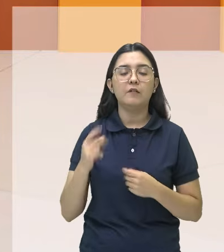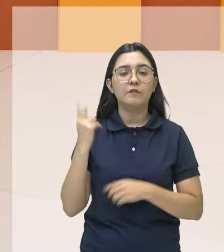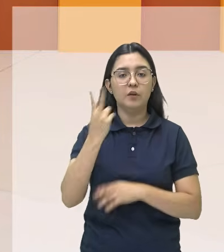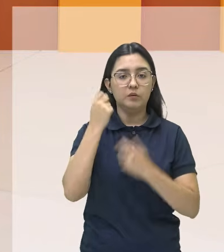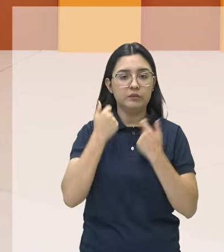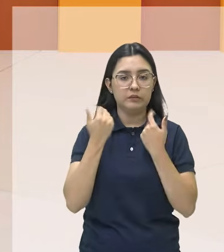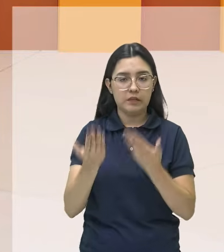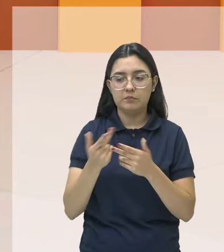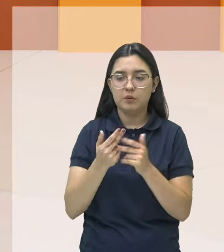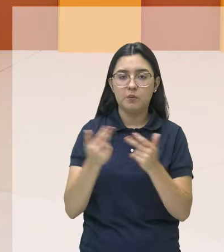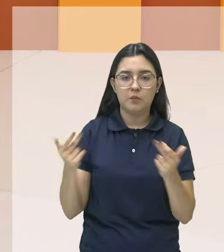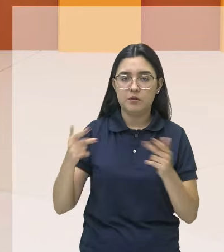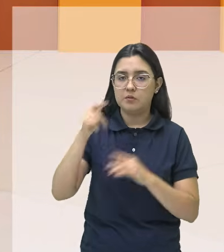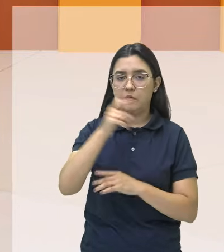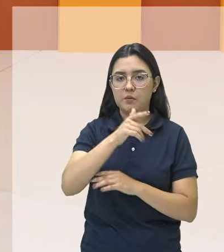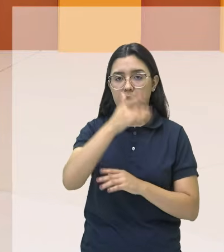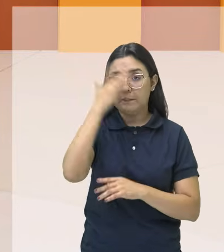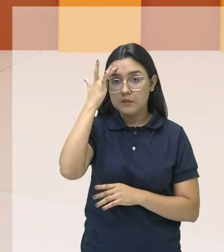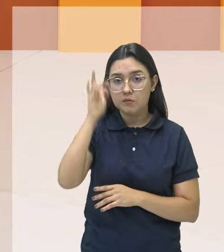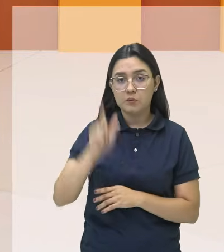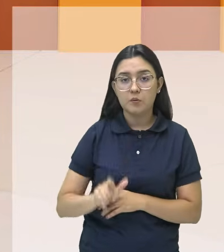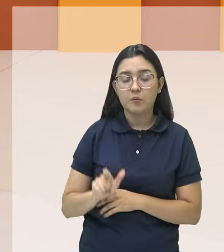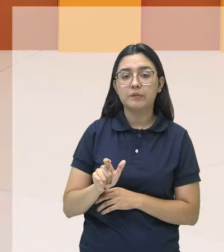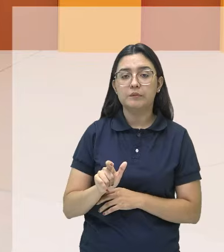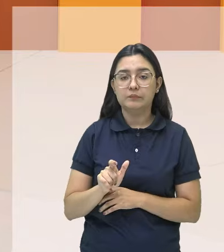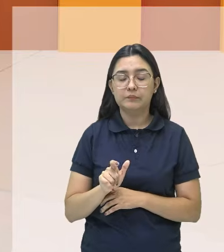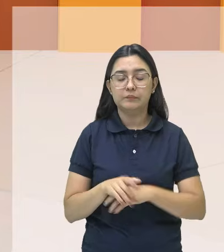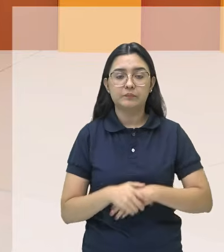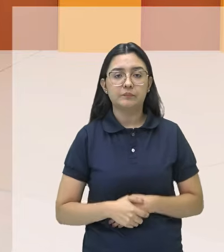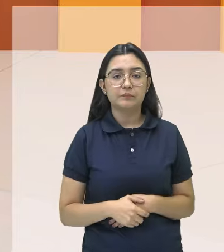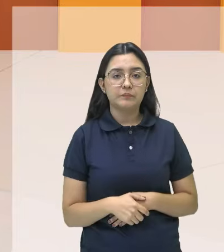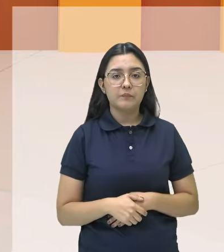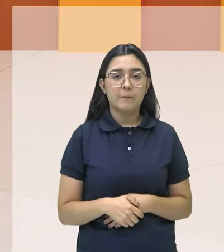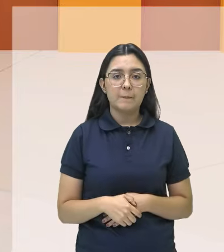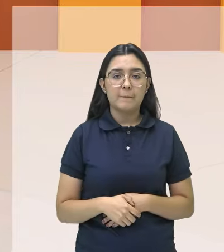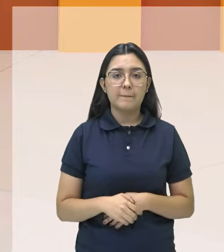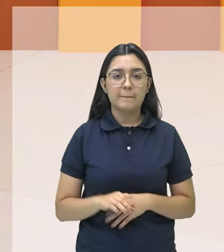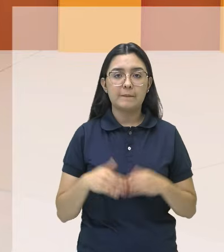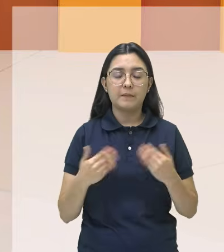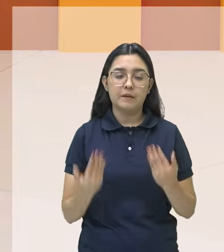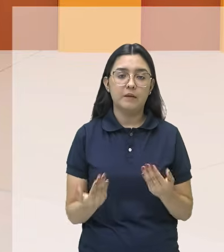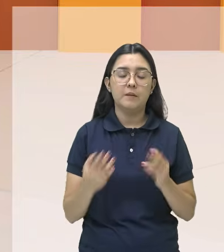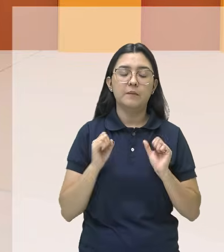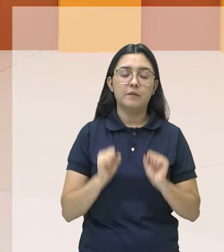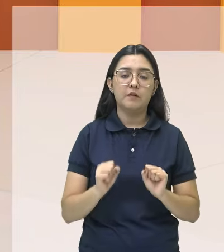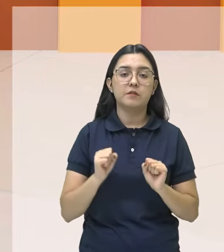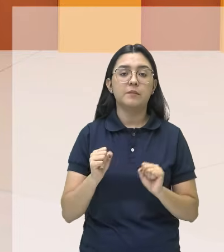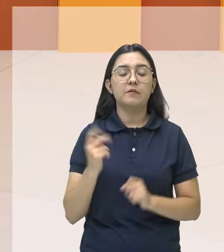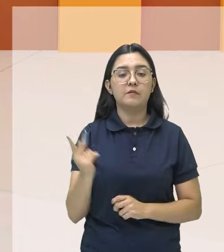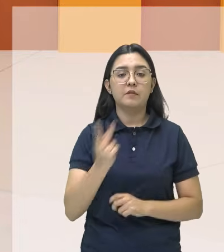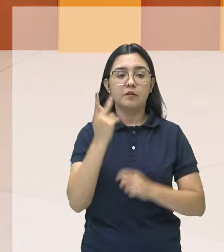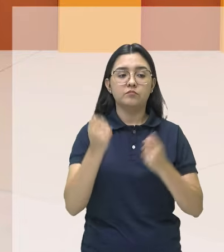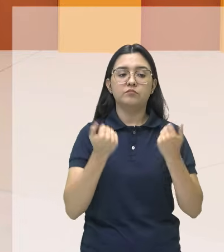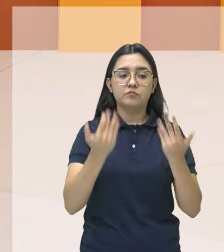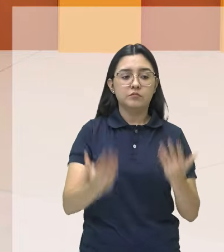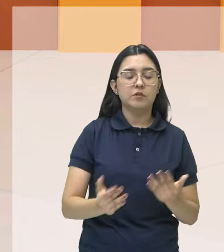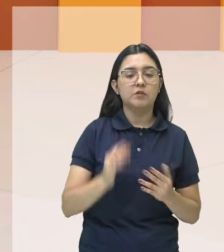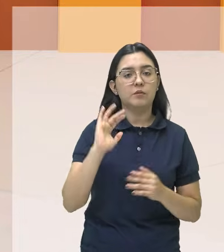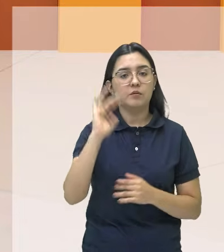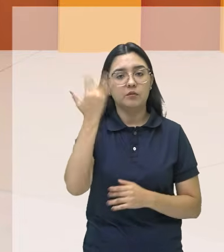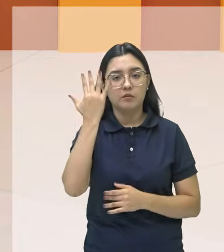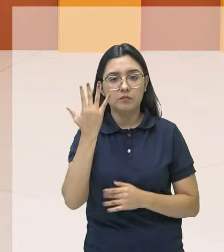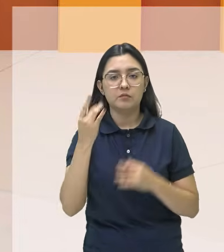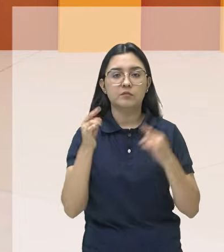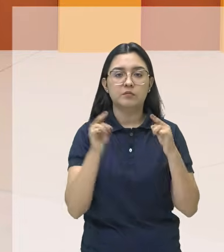alguma coisa. É conferir valor a alguém. É conferir valor a uma situação, a